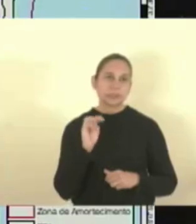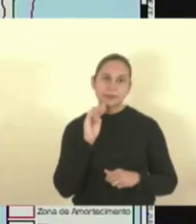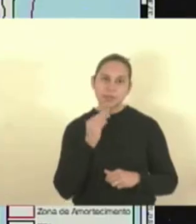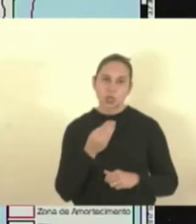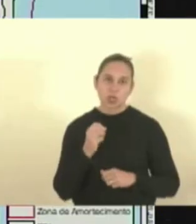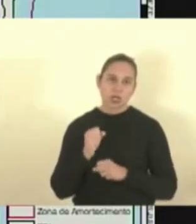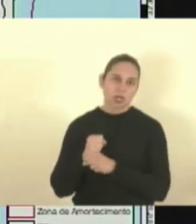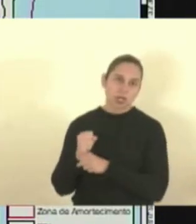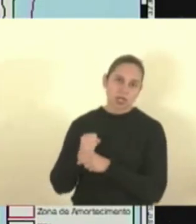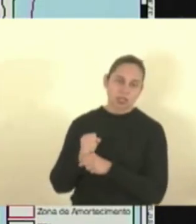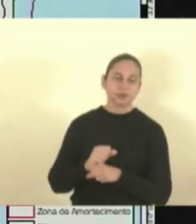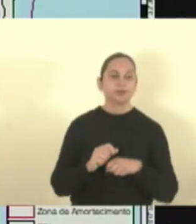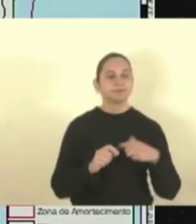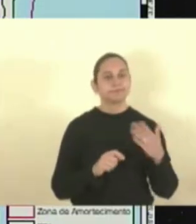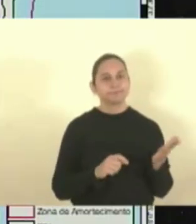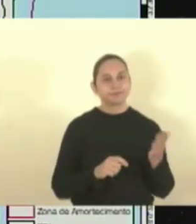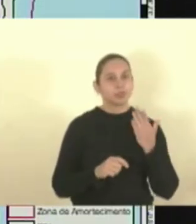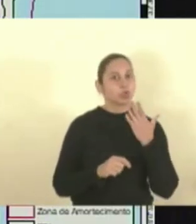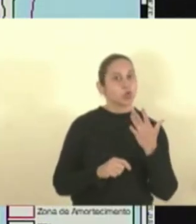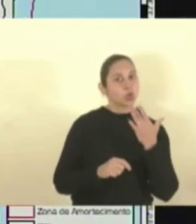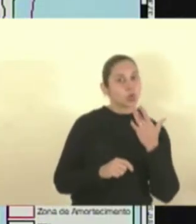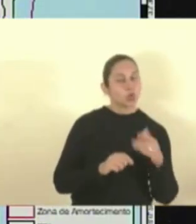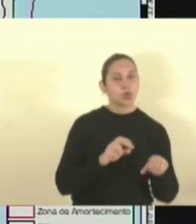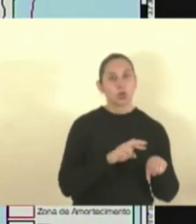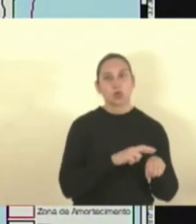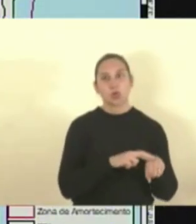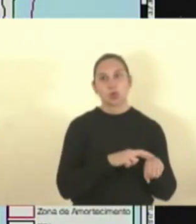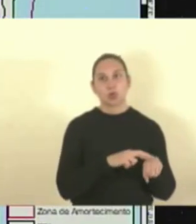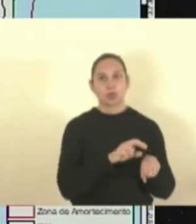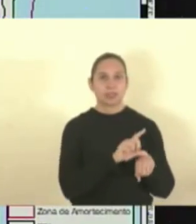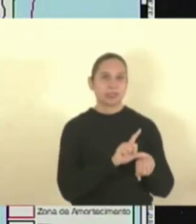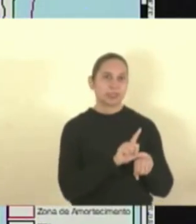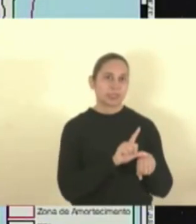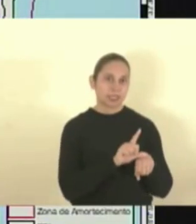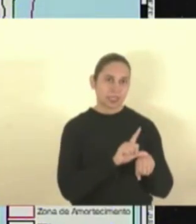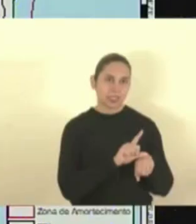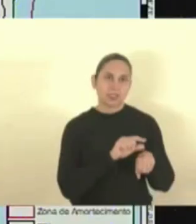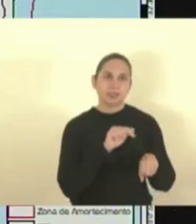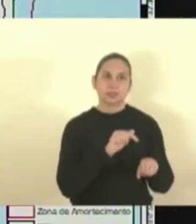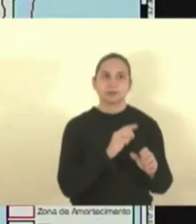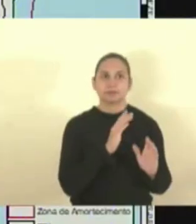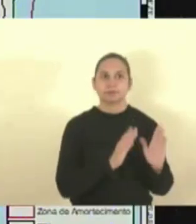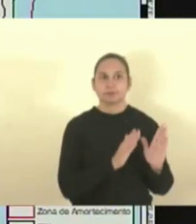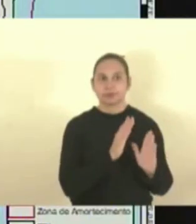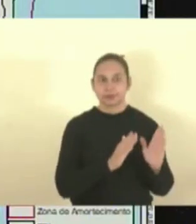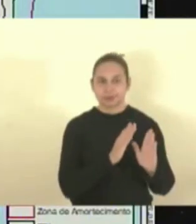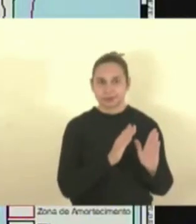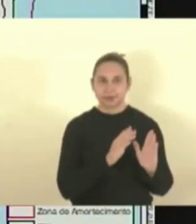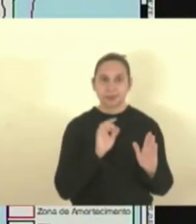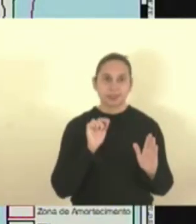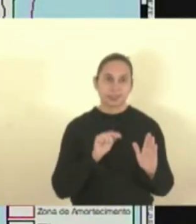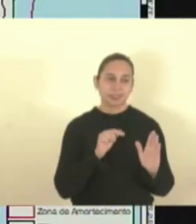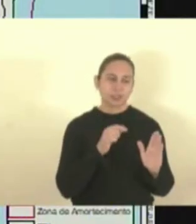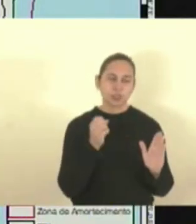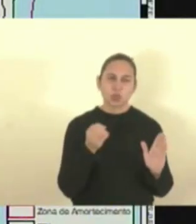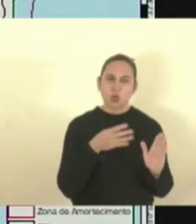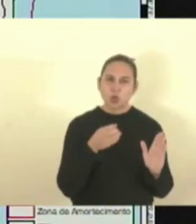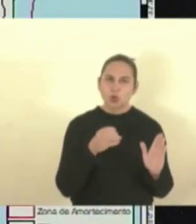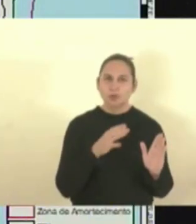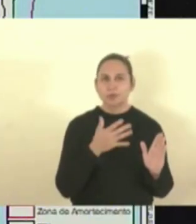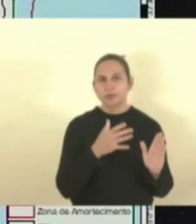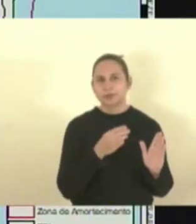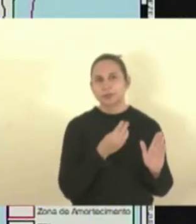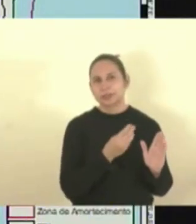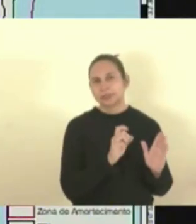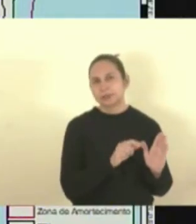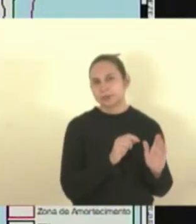anos, e ali em lilás a gente tem as planícies marinhas, né, do período quaternário, geologicamente muito recentes, em torno de 3